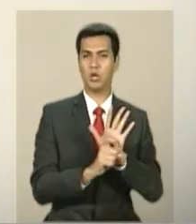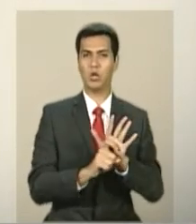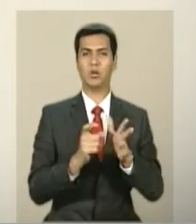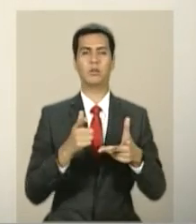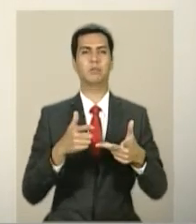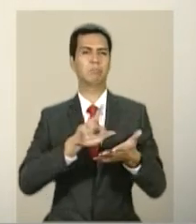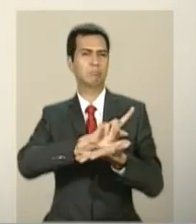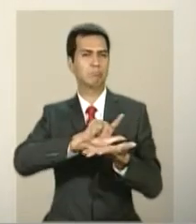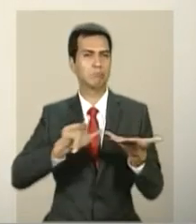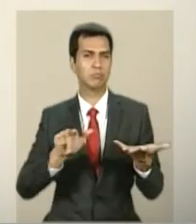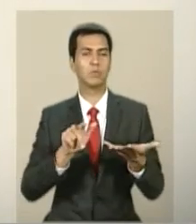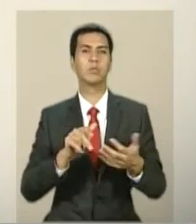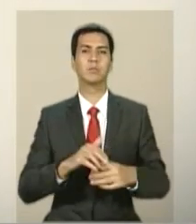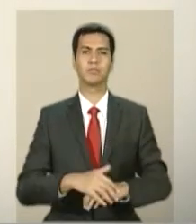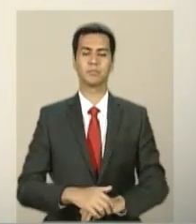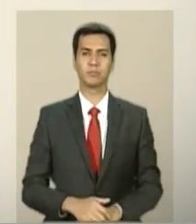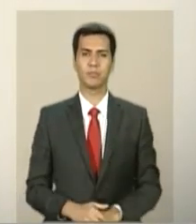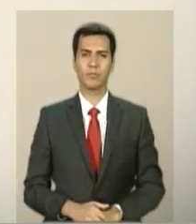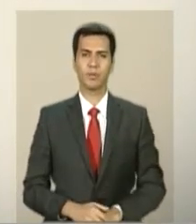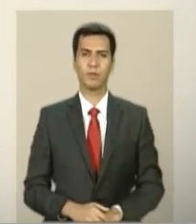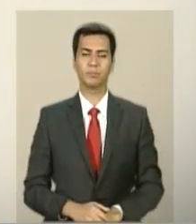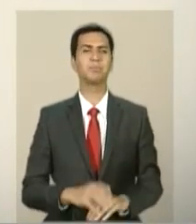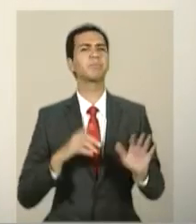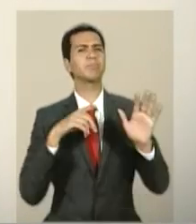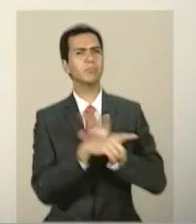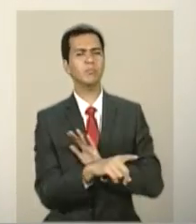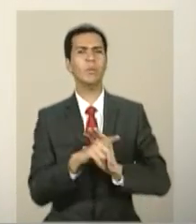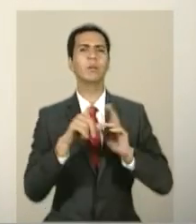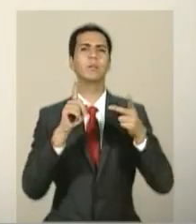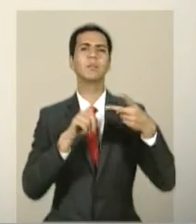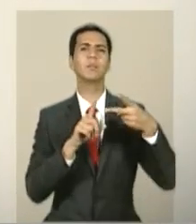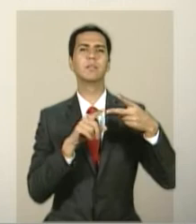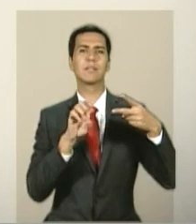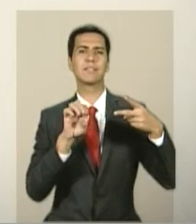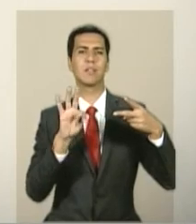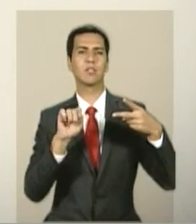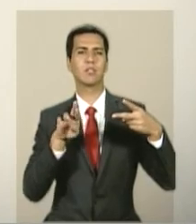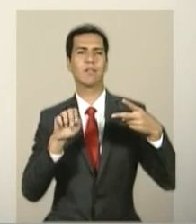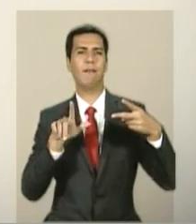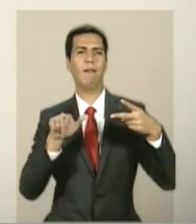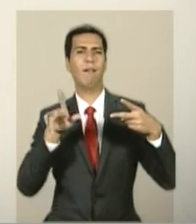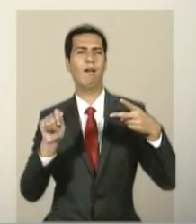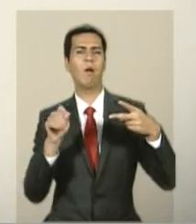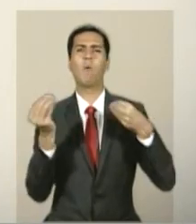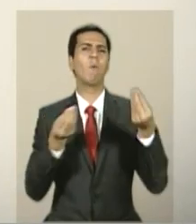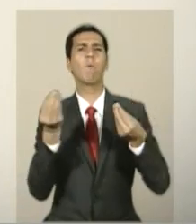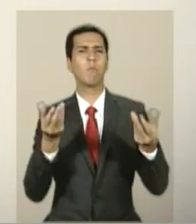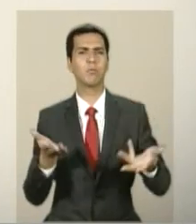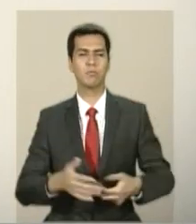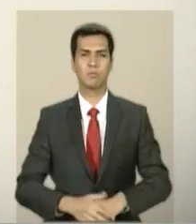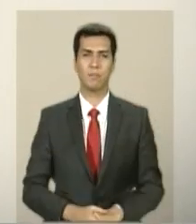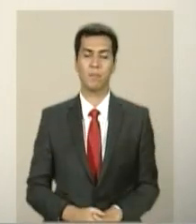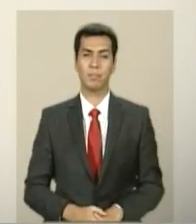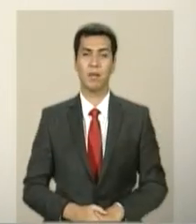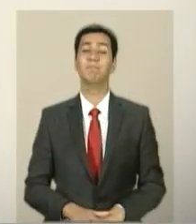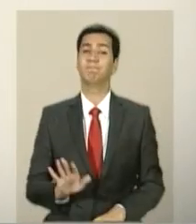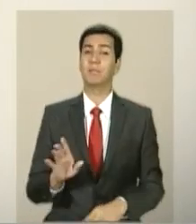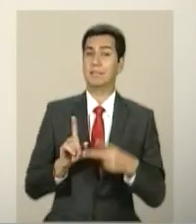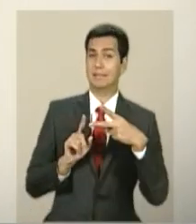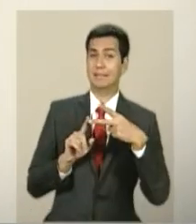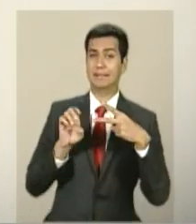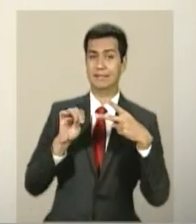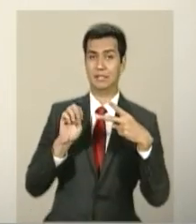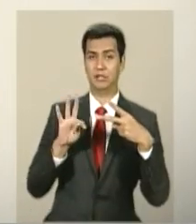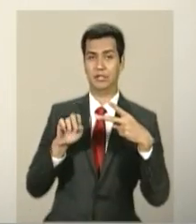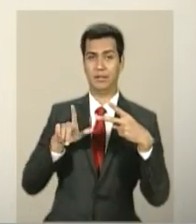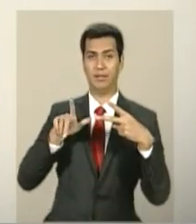EA sentinela presidenta como funciona A Sentinela tem características diferentes ela é